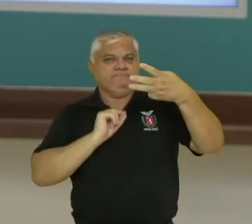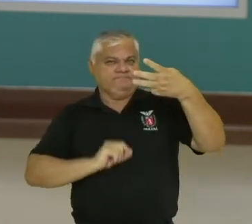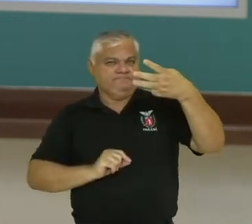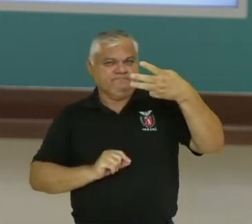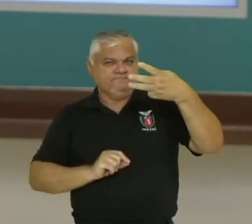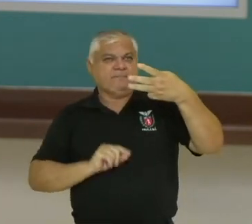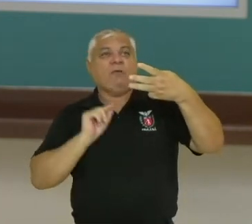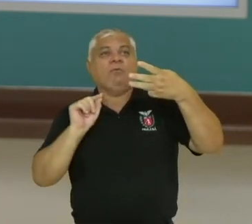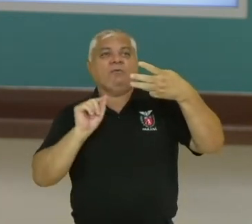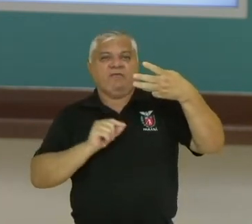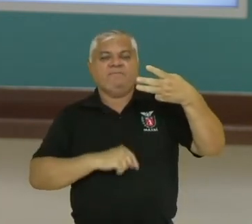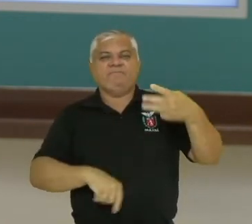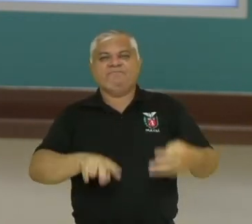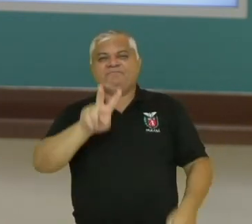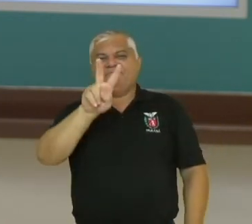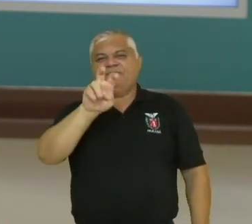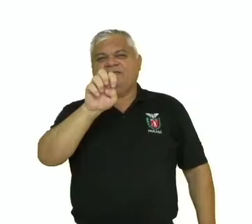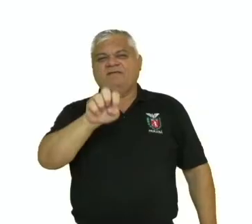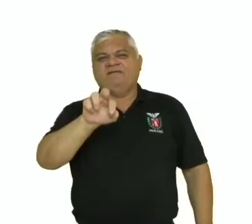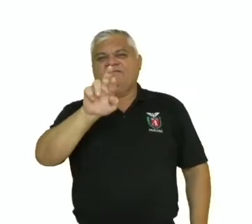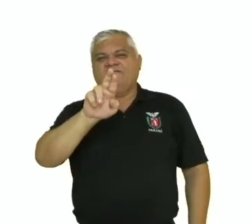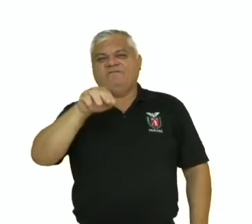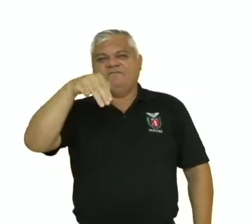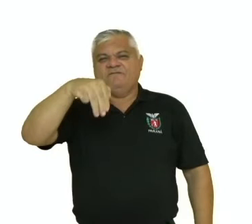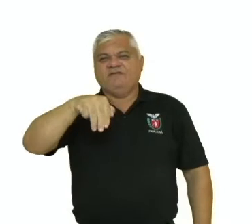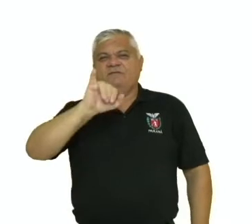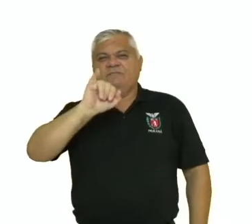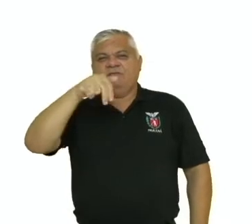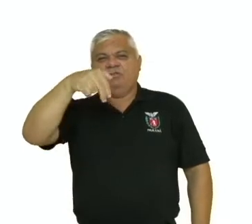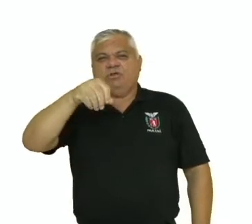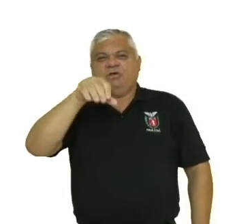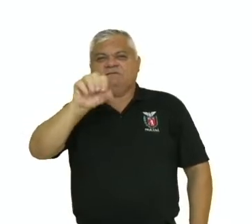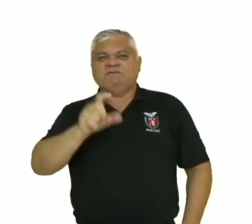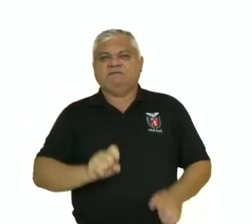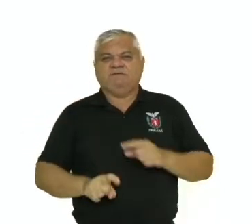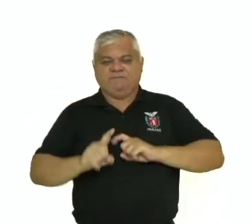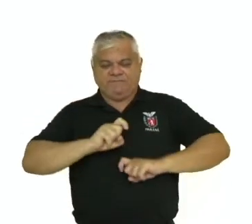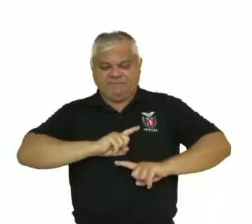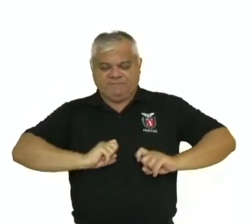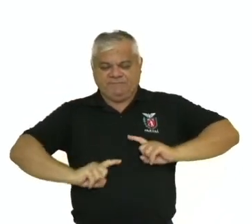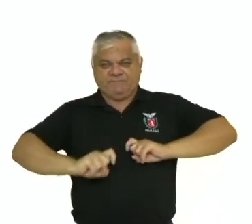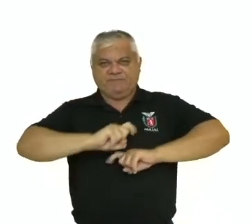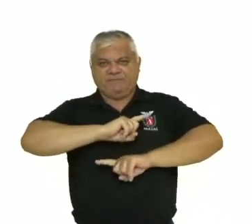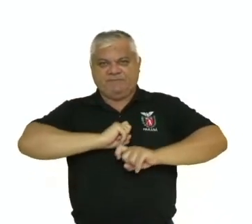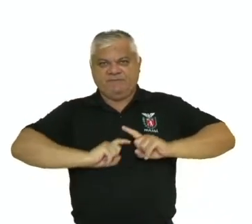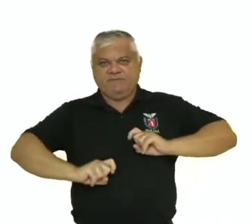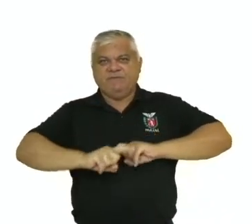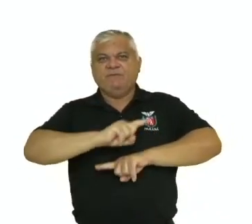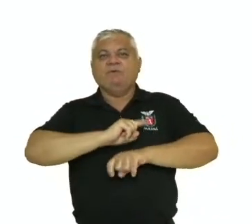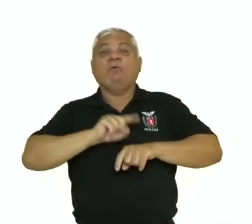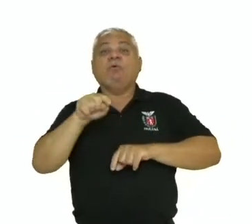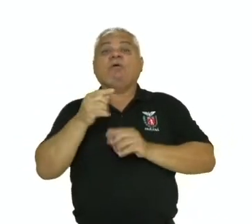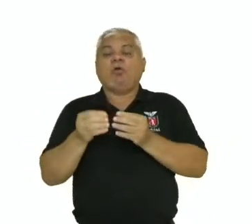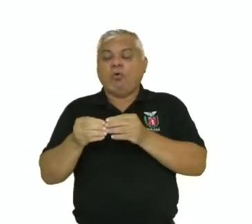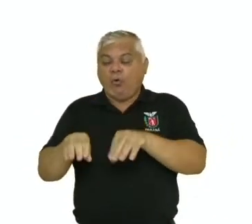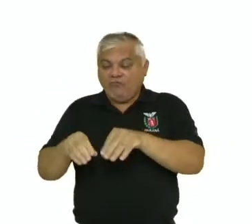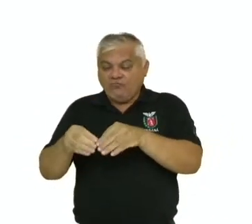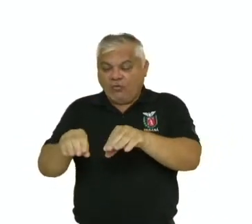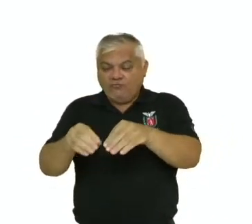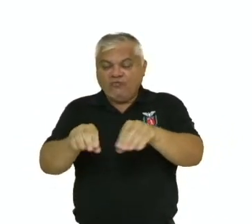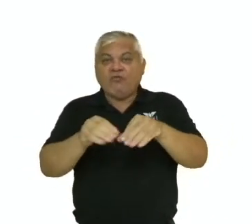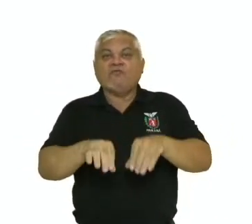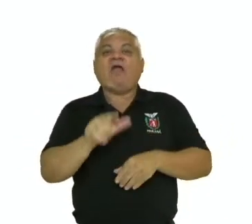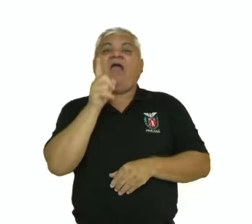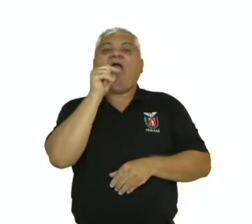conjunto de doenças, são as verminoses. A contaminação acontece pela ingestão dos ovos de vermes presentes na água ou